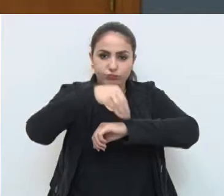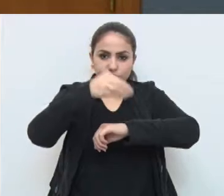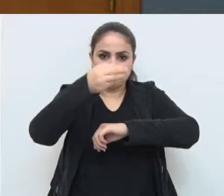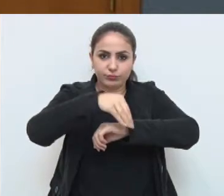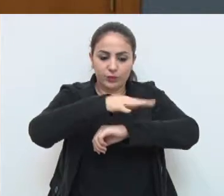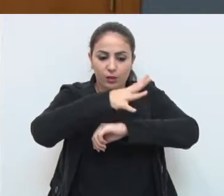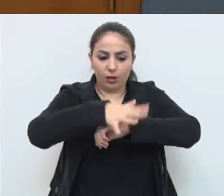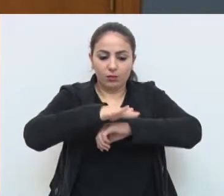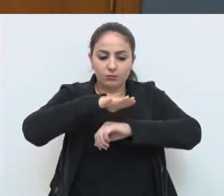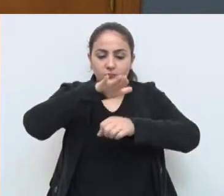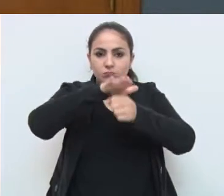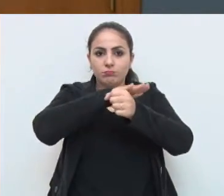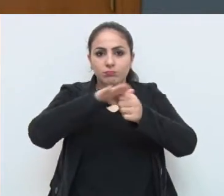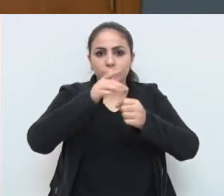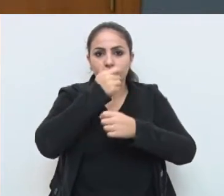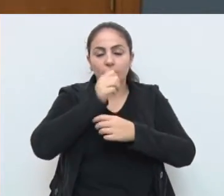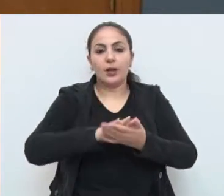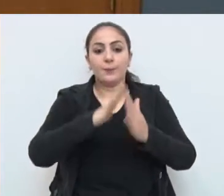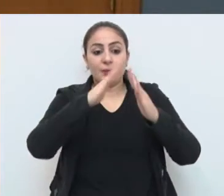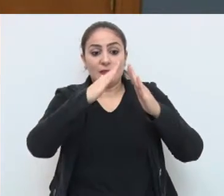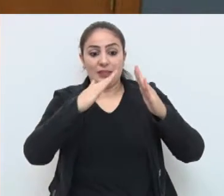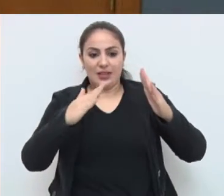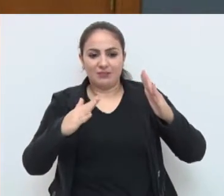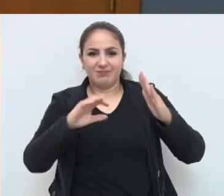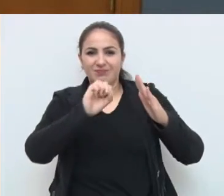telhados que são danificados,